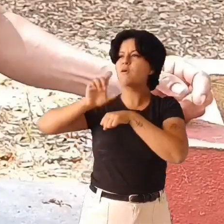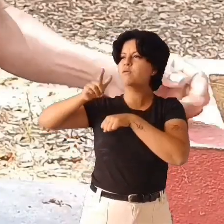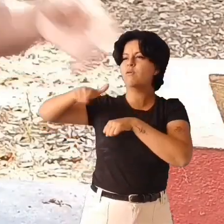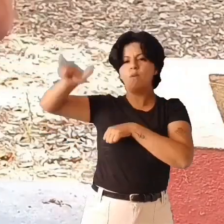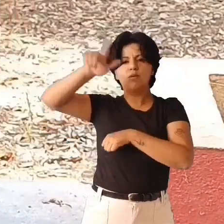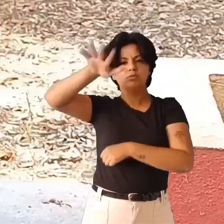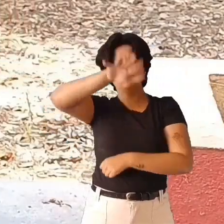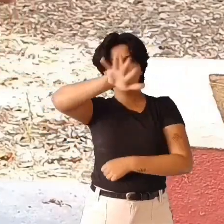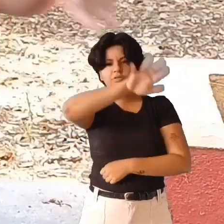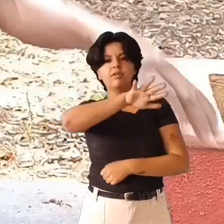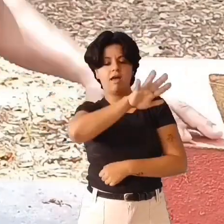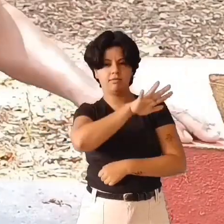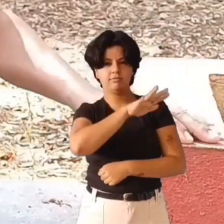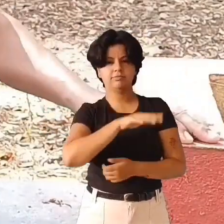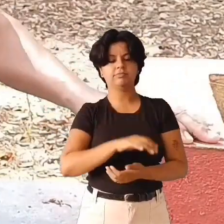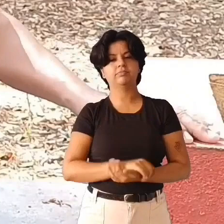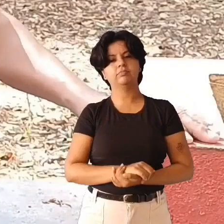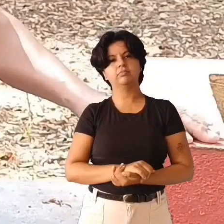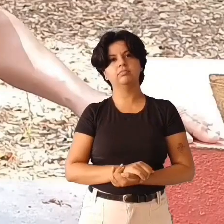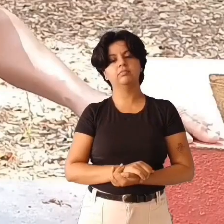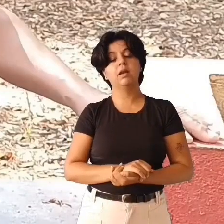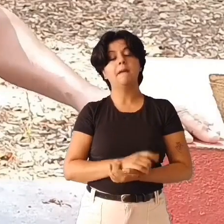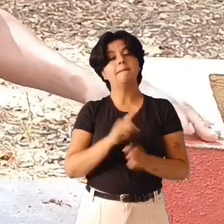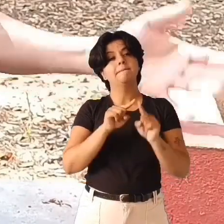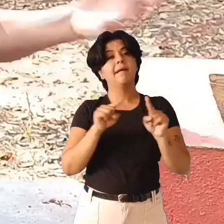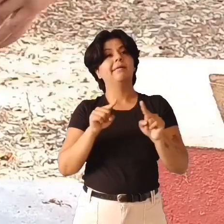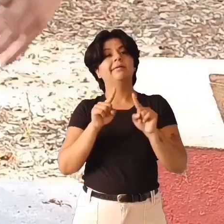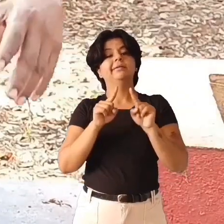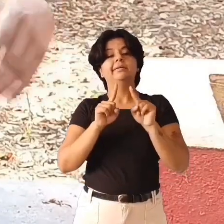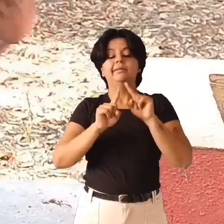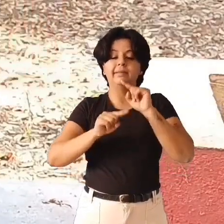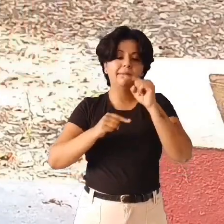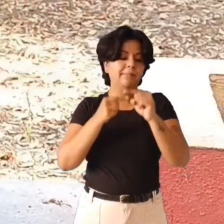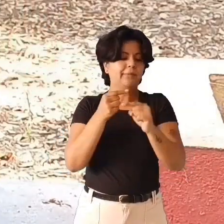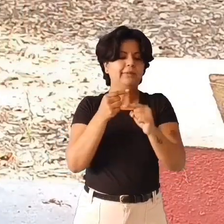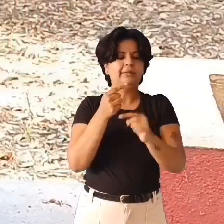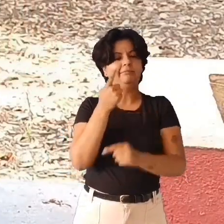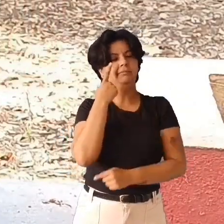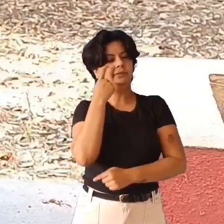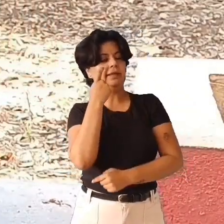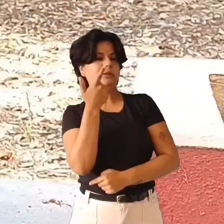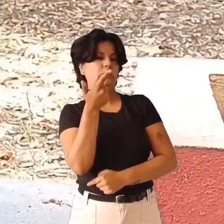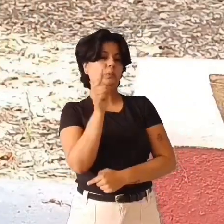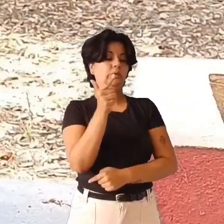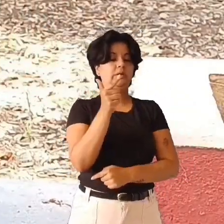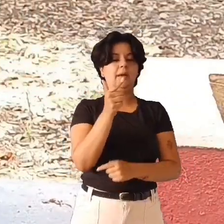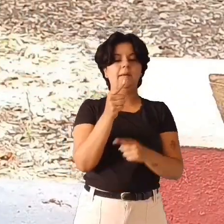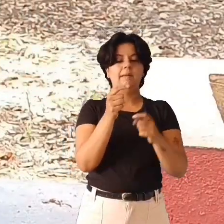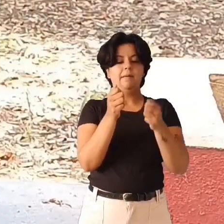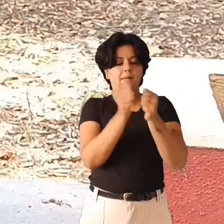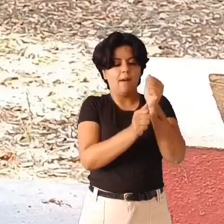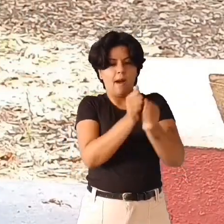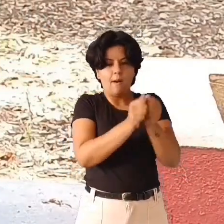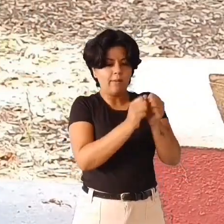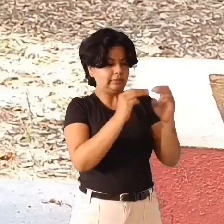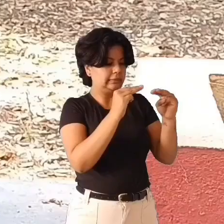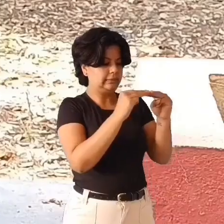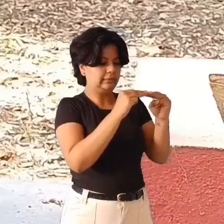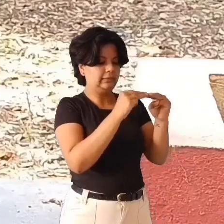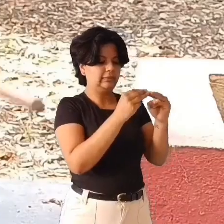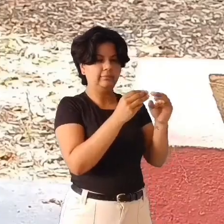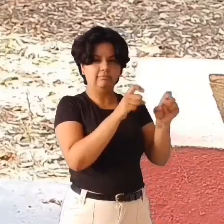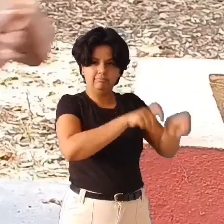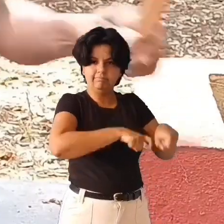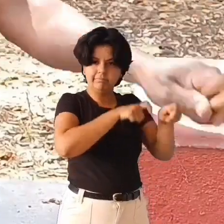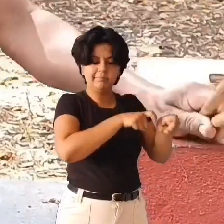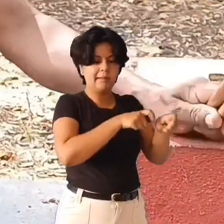né, e Macapá. O que desinteressou depois das grandes epidemias foi justamente que o mazaganense parou de plantar o arroz e foi